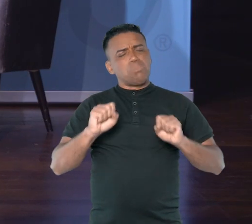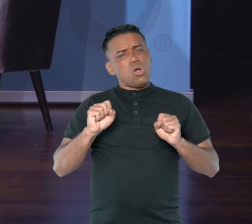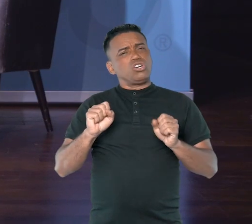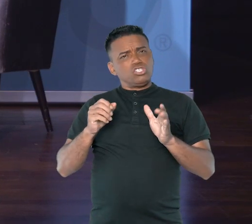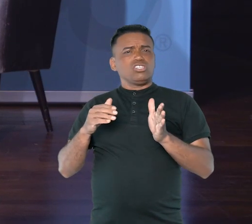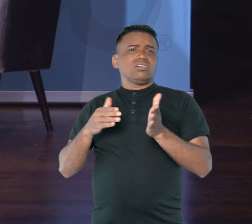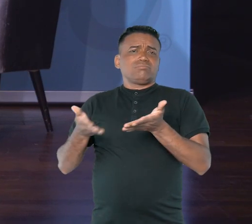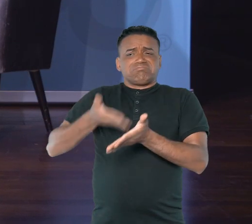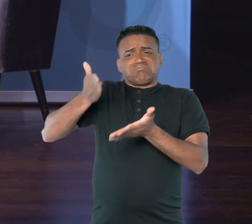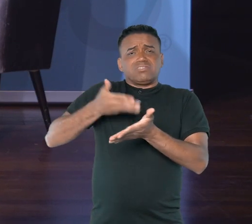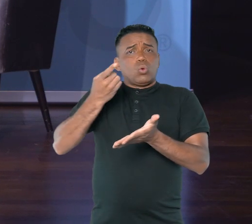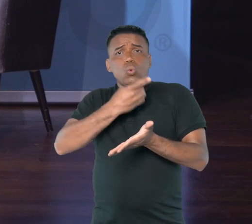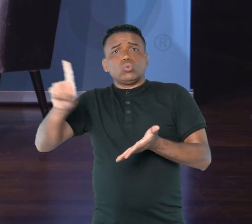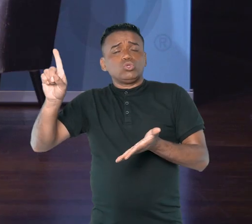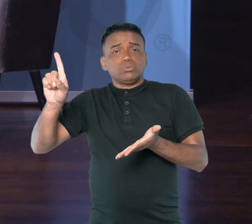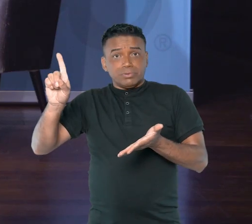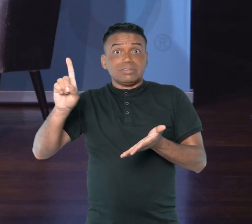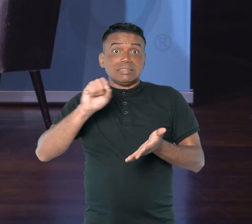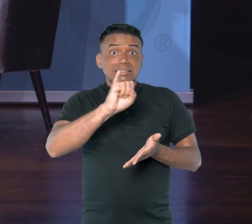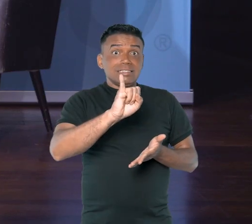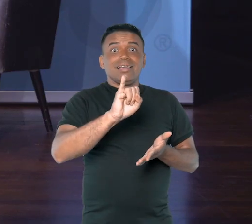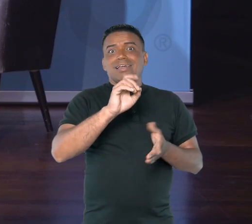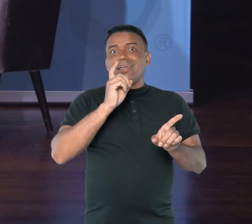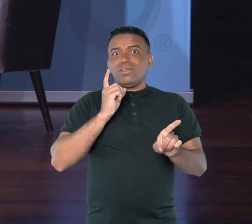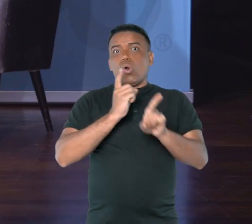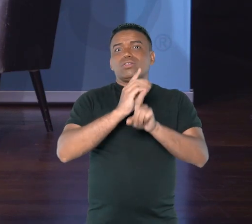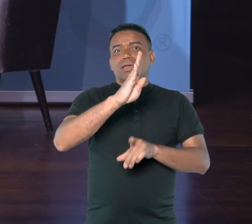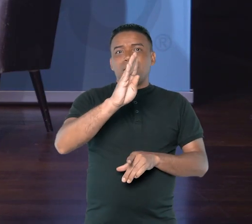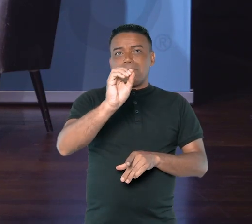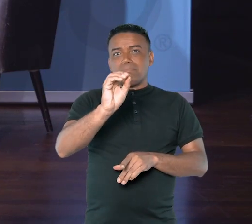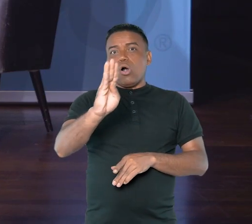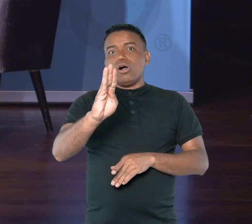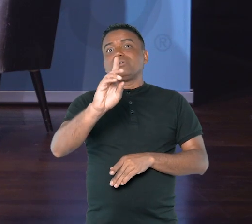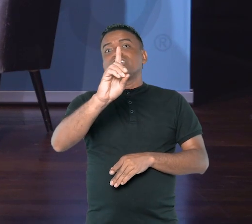descobrir se eu encontrei o Bob Dylan numa livraria de Estocolmo, mas eu acho que vai estragar a viagem.